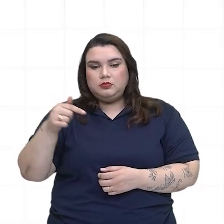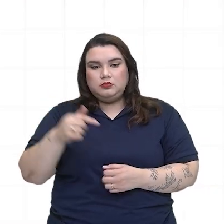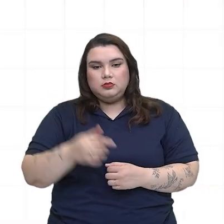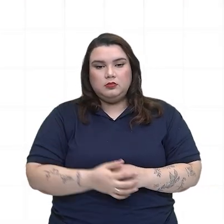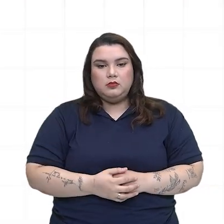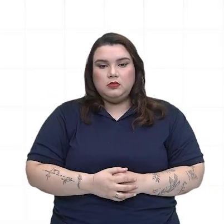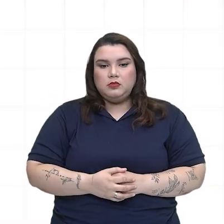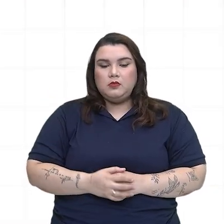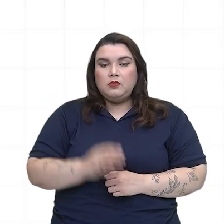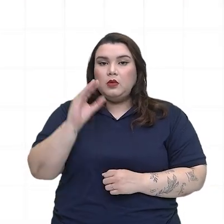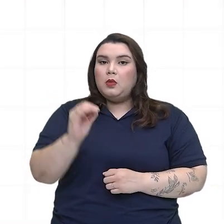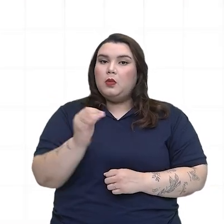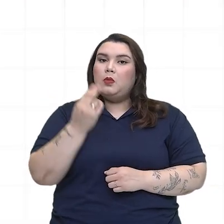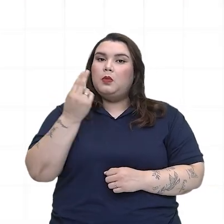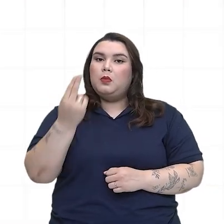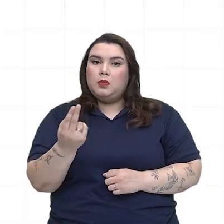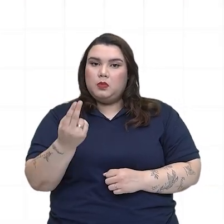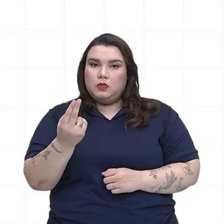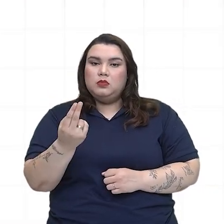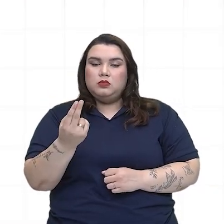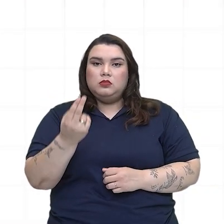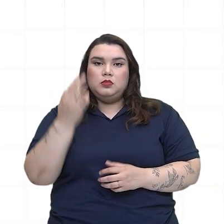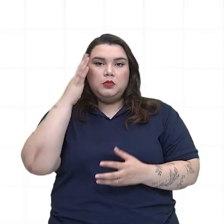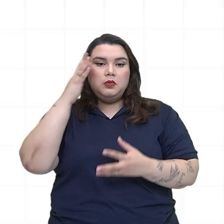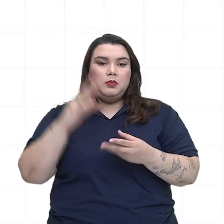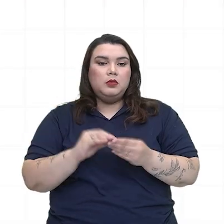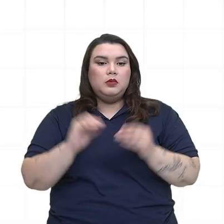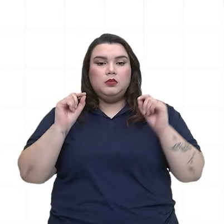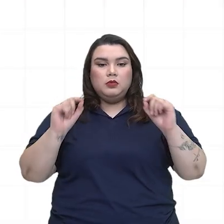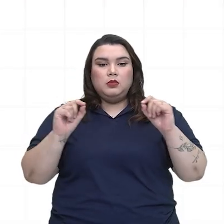12,167. Ou seja,